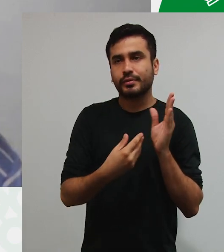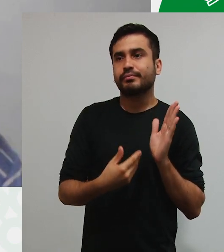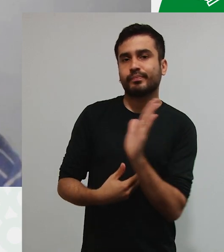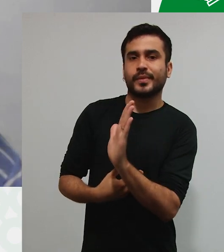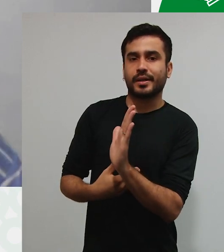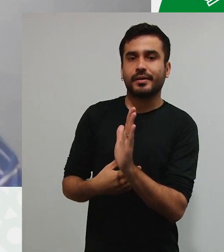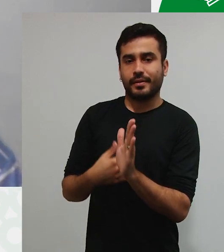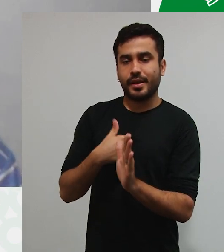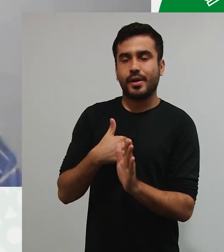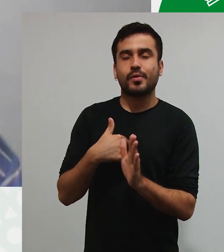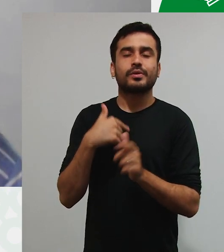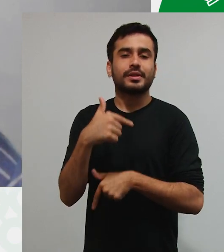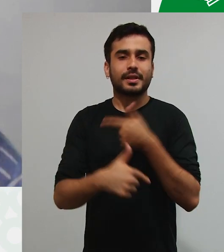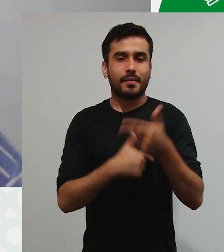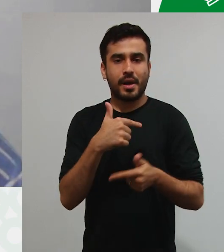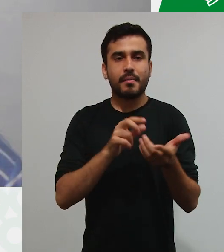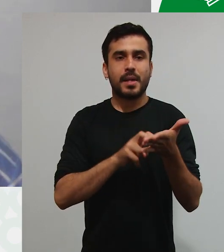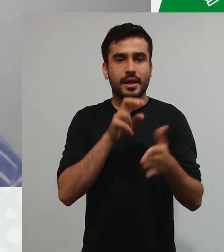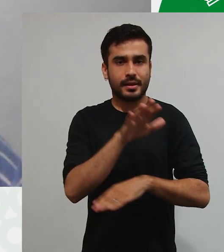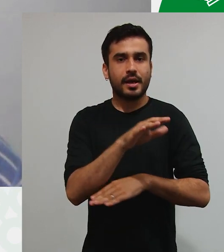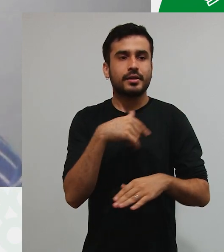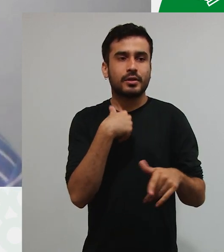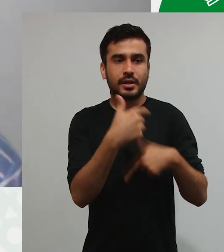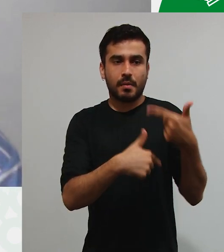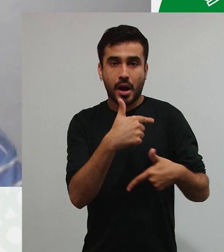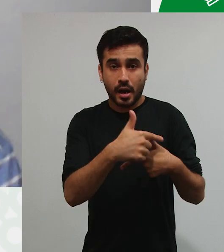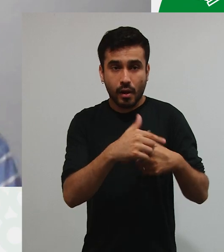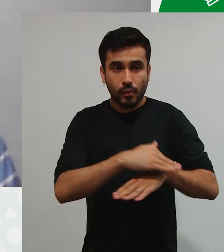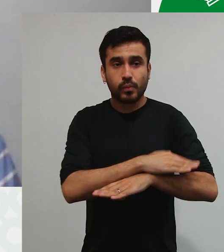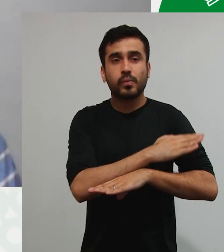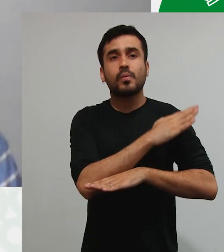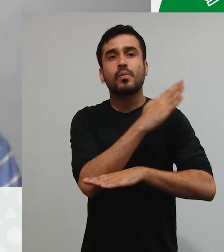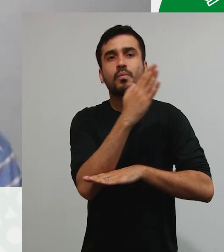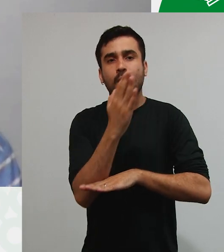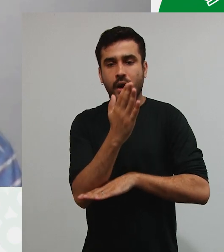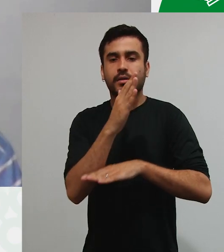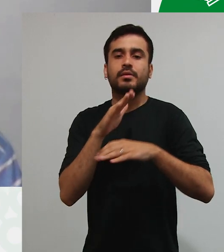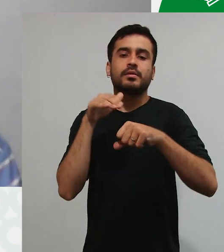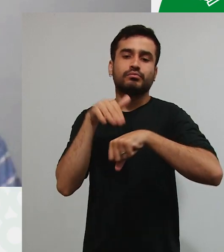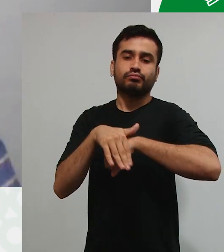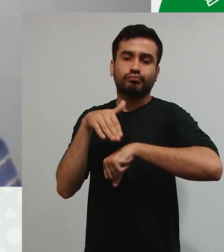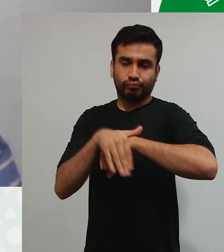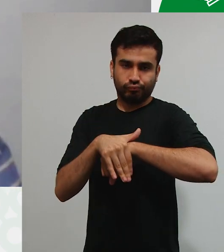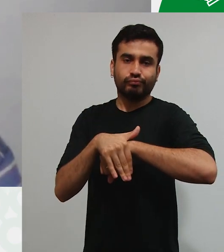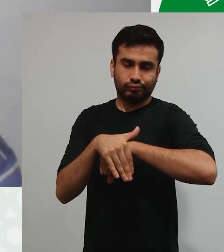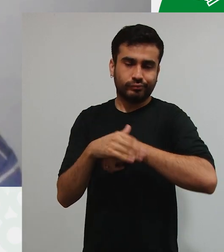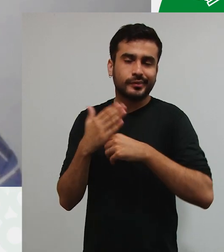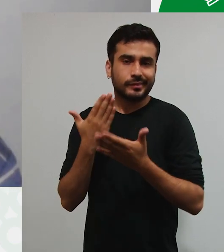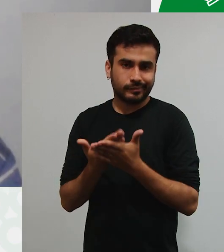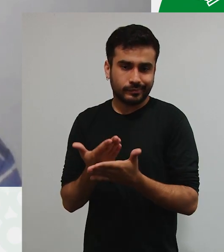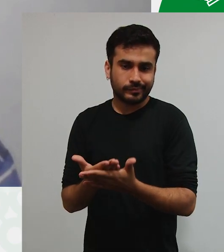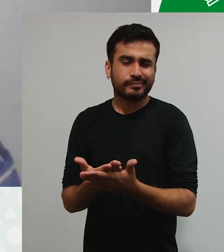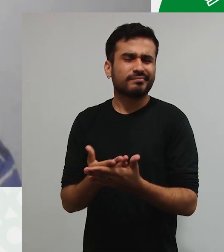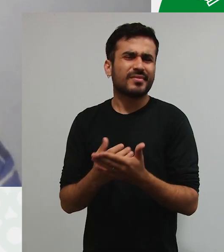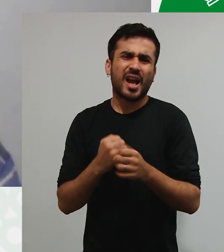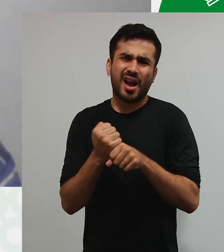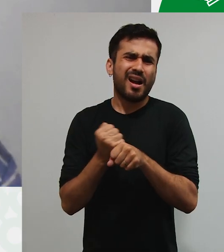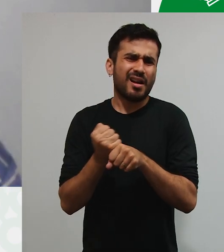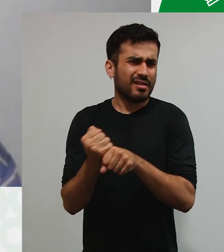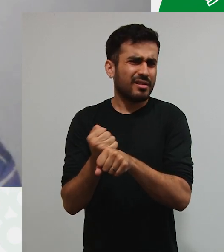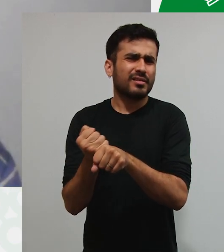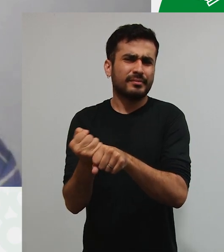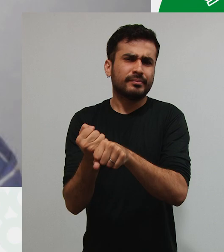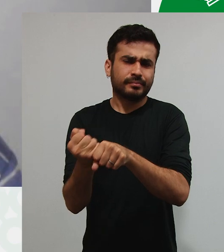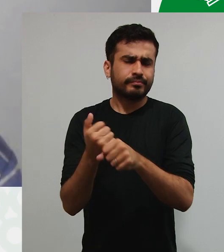declaração já com esse objetivo de que eu trabalhasse durante o dia e estudasse à noite. E isso